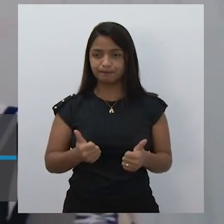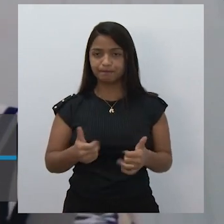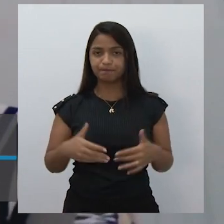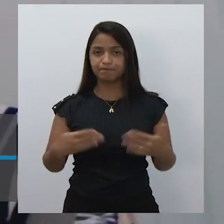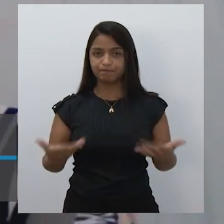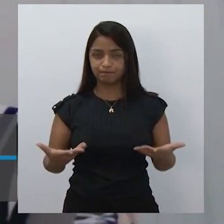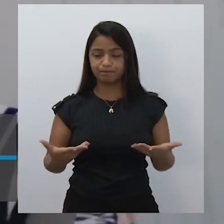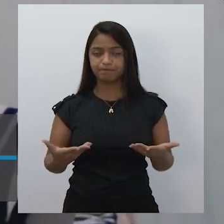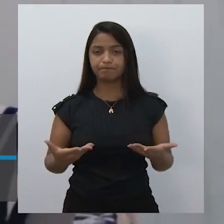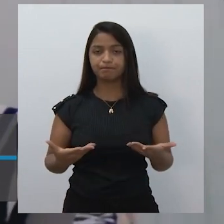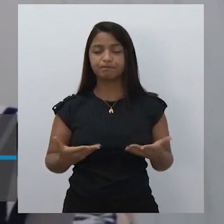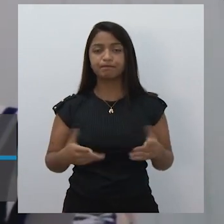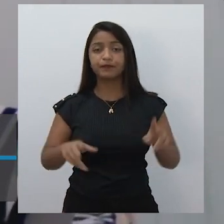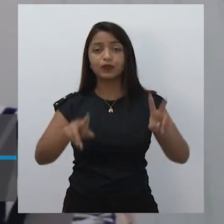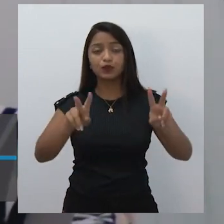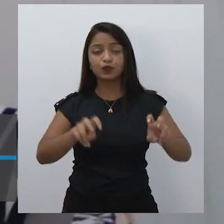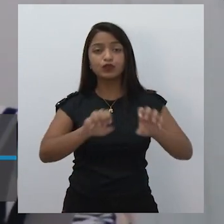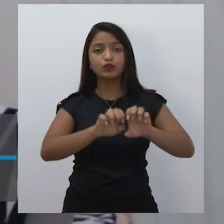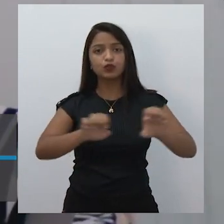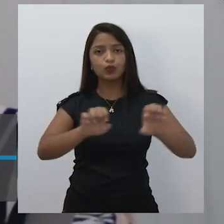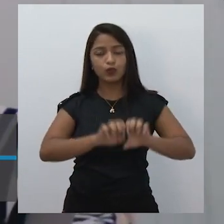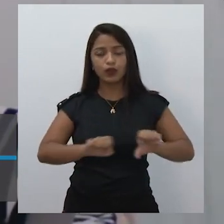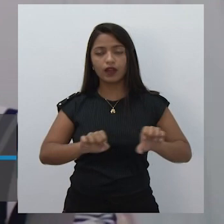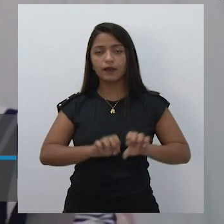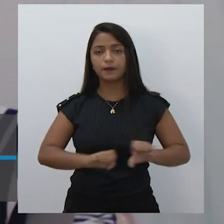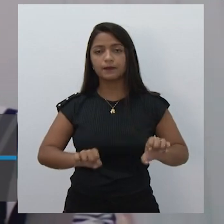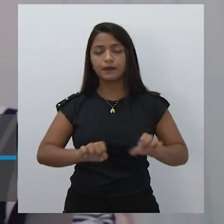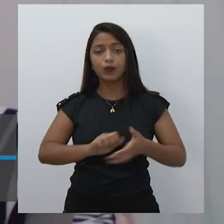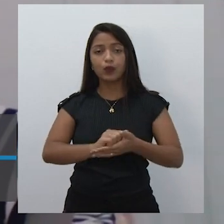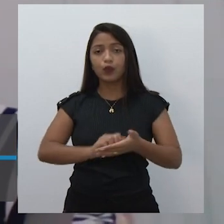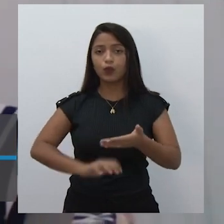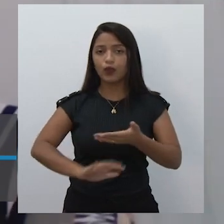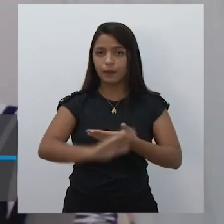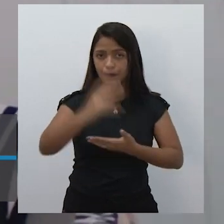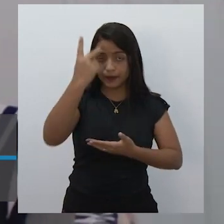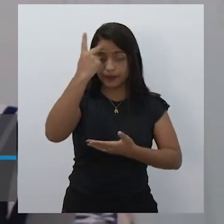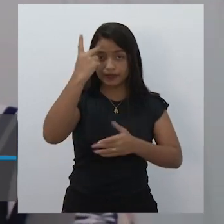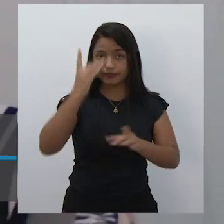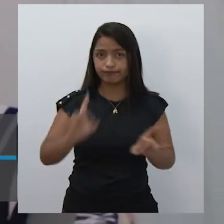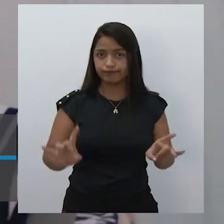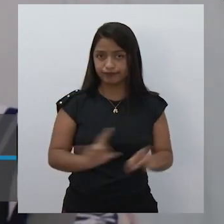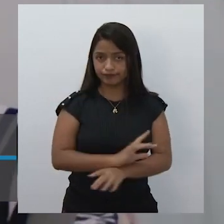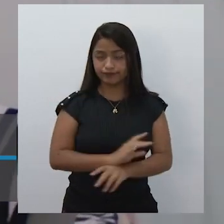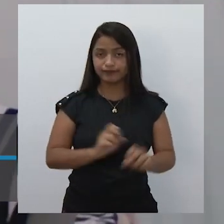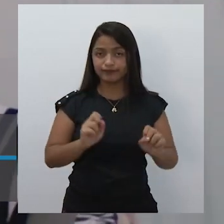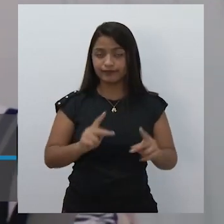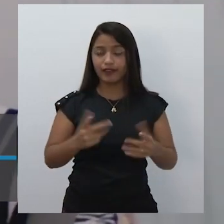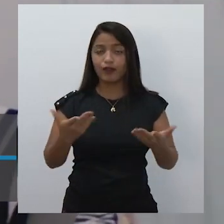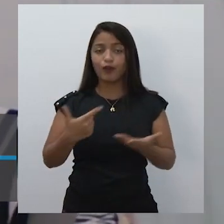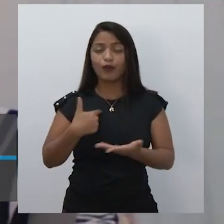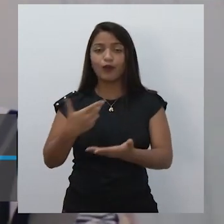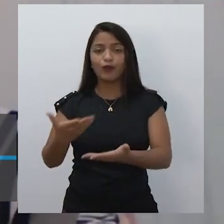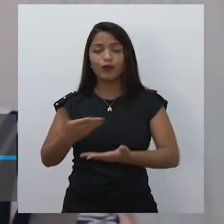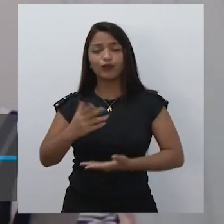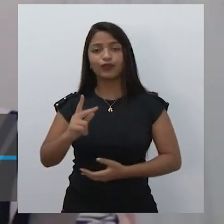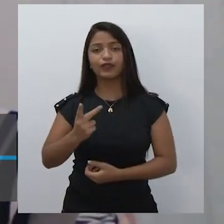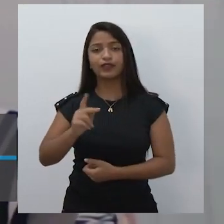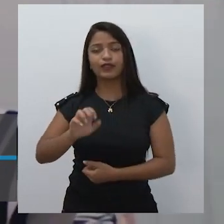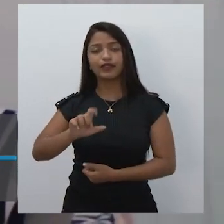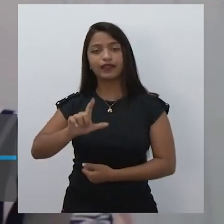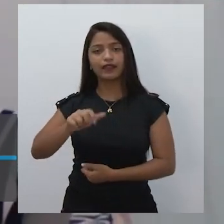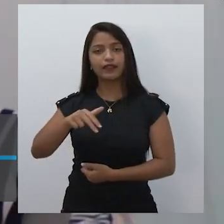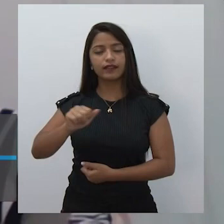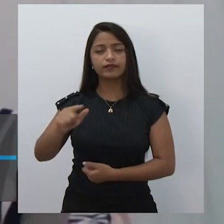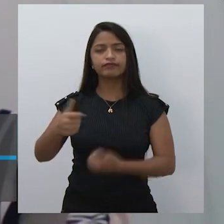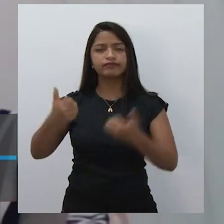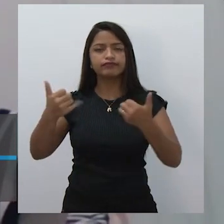Terminamos então a parte da estrutura do currículo paulista. Eu passo agora a palavra à Helena, que vai falar um pouquinho sobre os princípios e